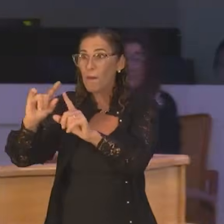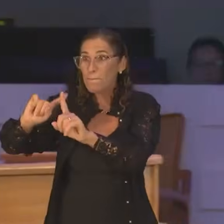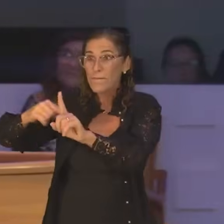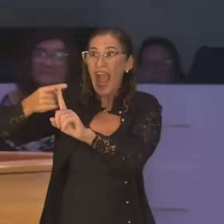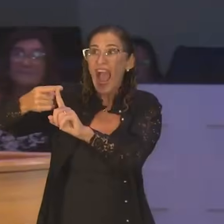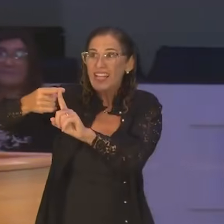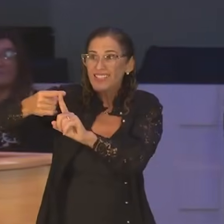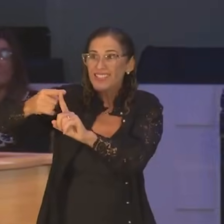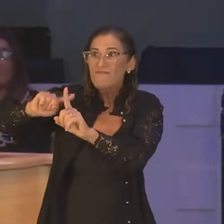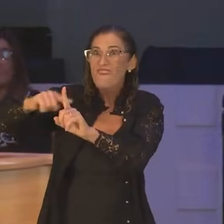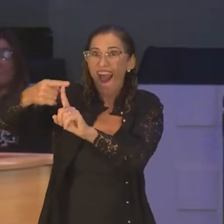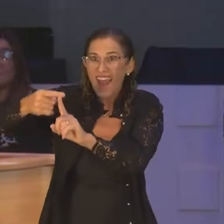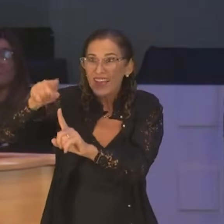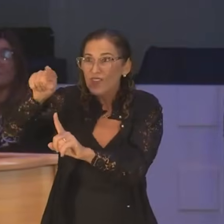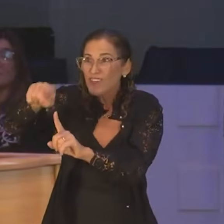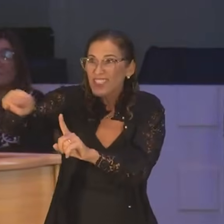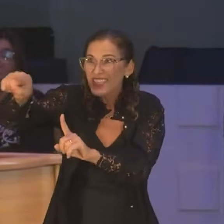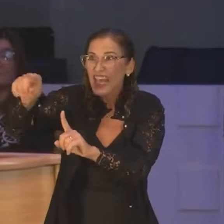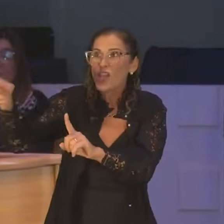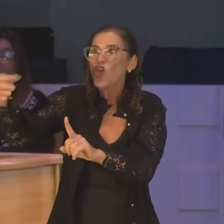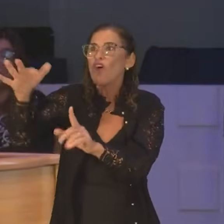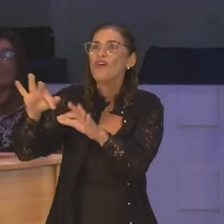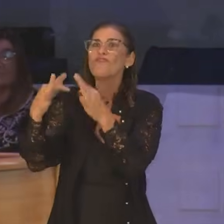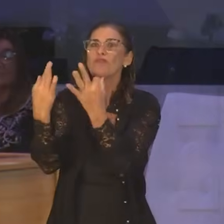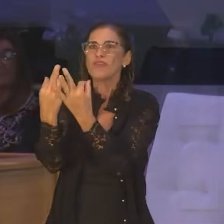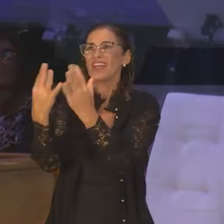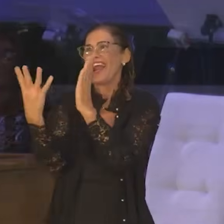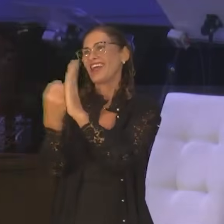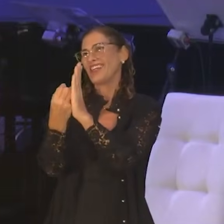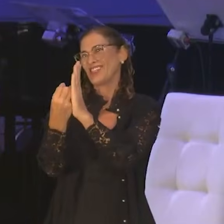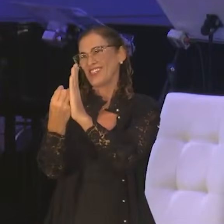mais, vocês são minha nova família.